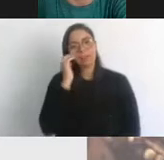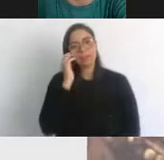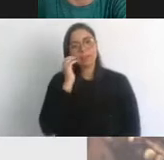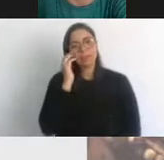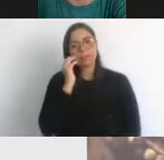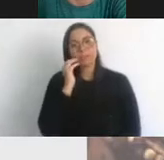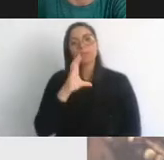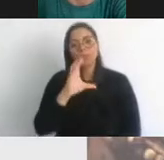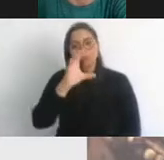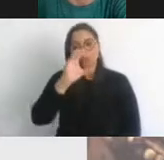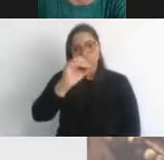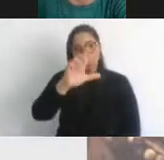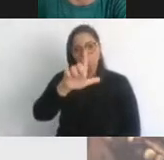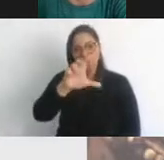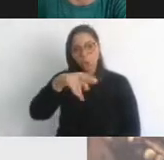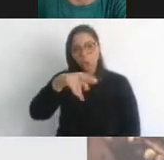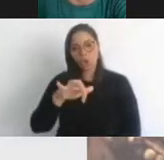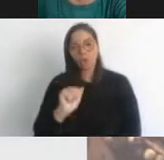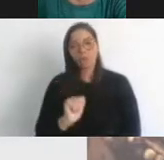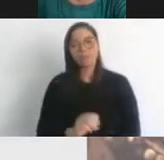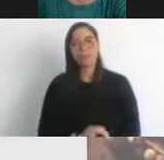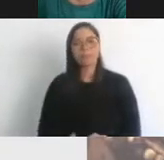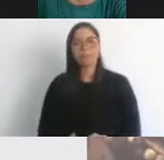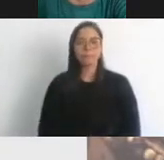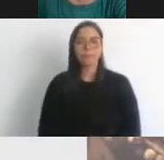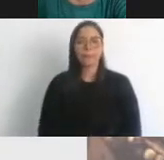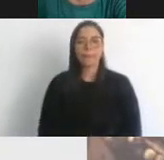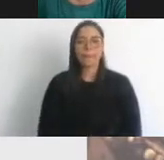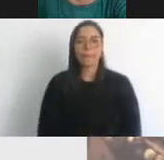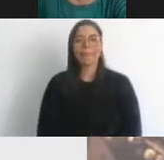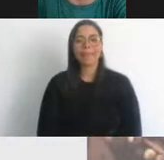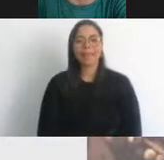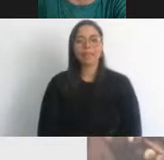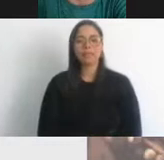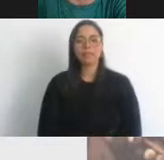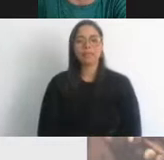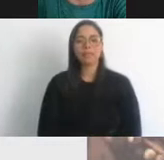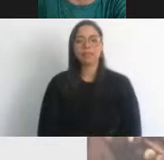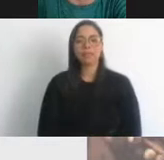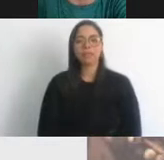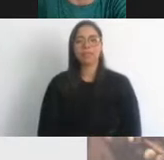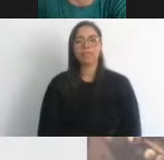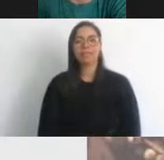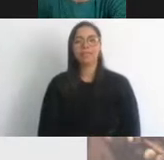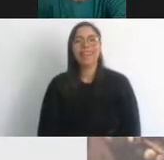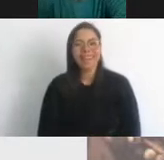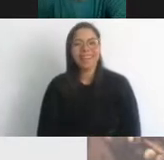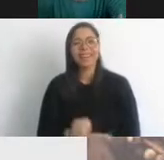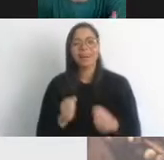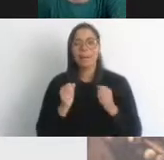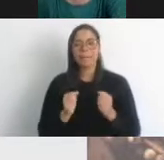colônia E aí a colônia E aí pode xingar ela